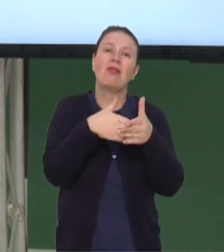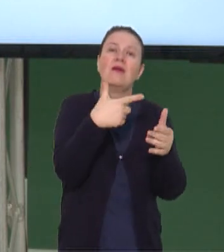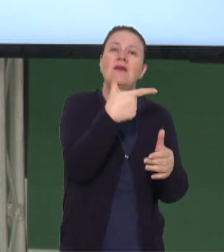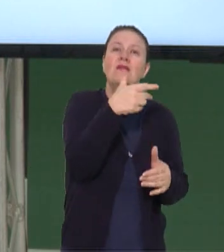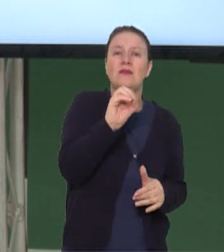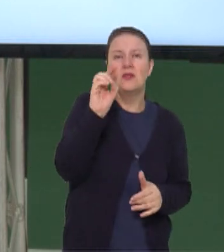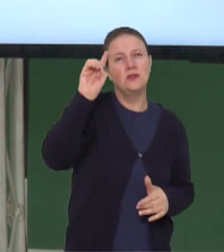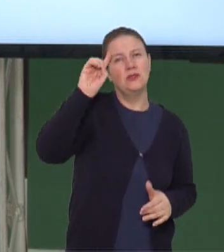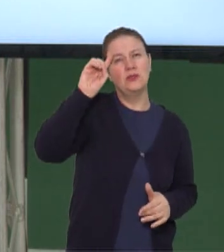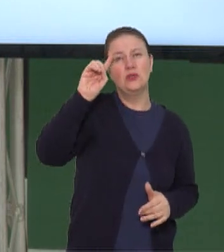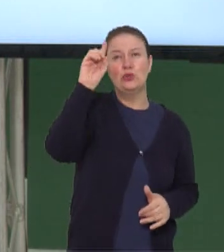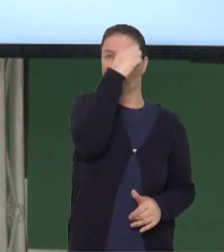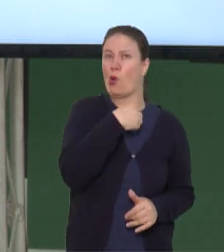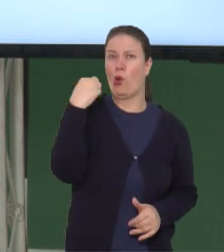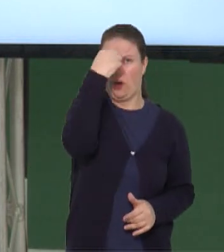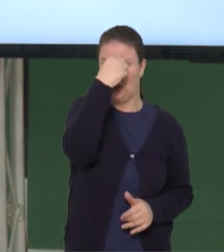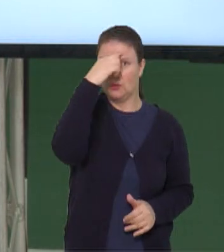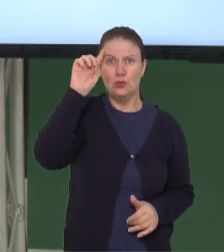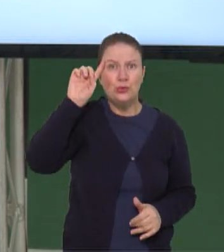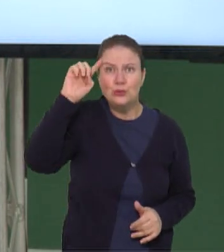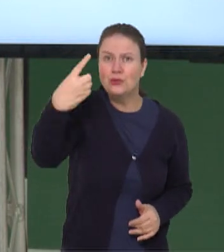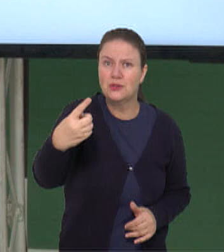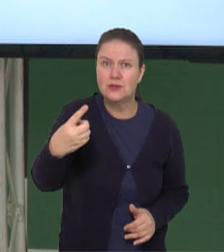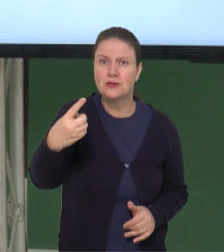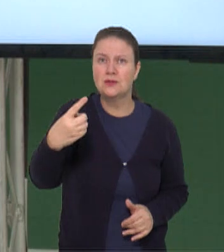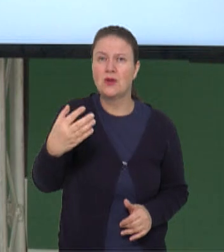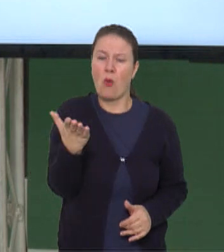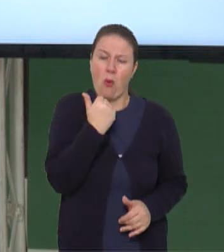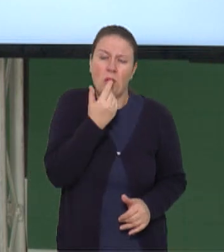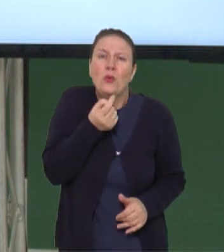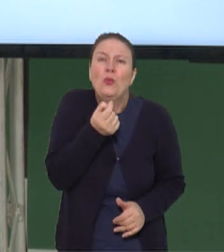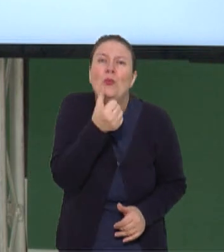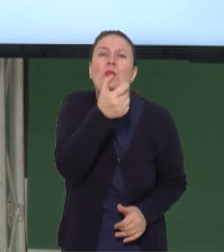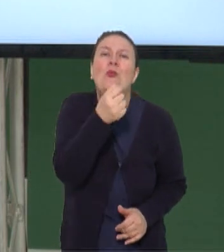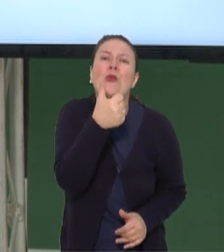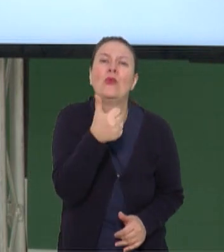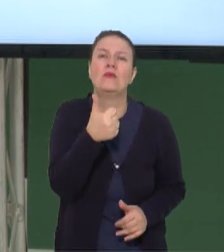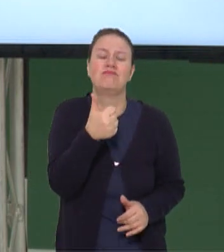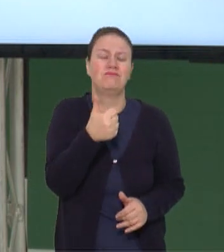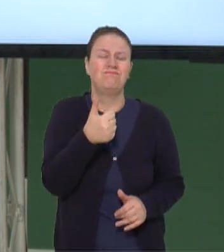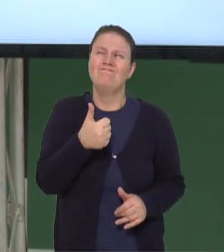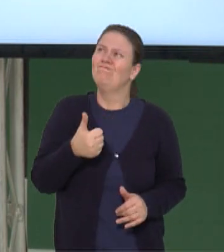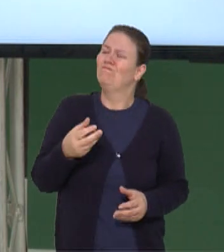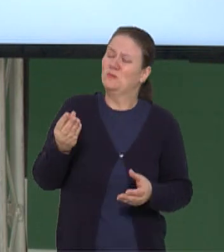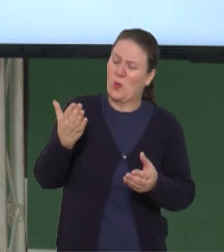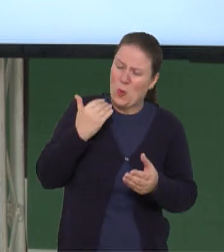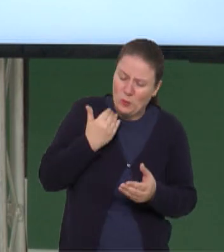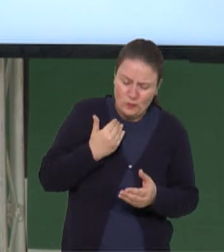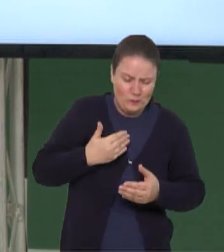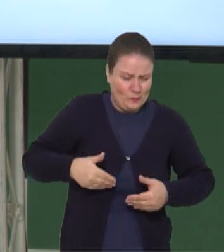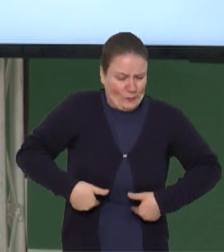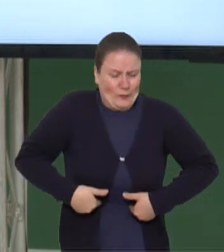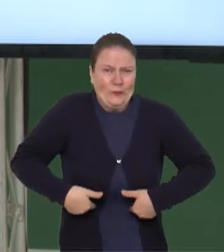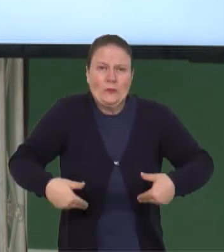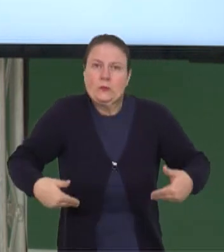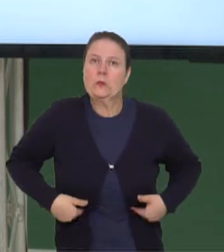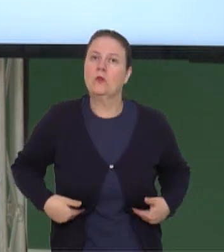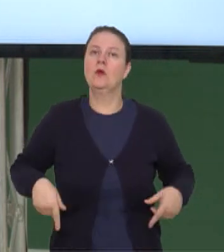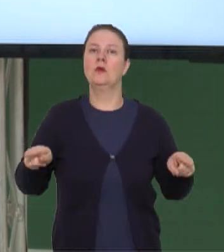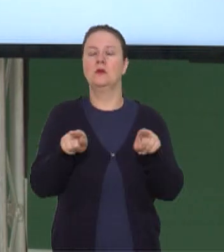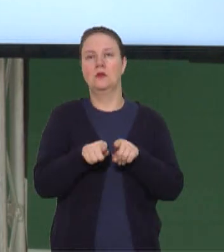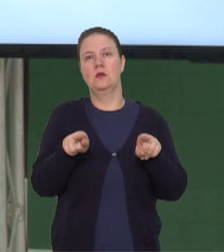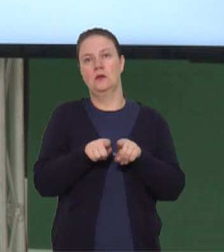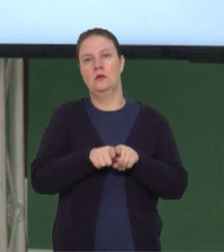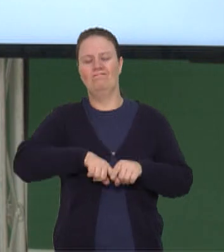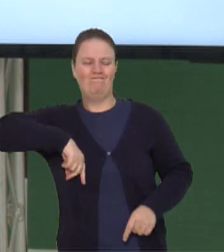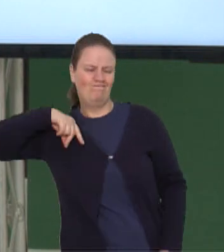por dia em regime de escravidão, mal alimentados, né? Recebiam pouca nutrição, ainda por cima tinha a questão